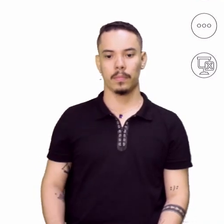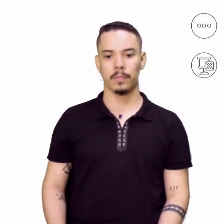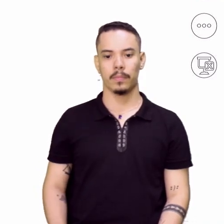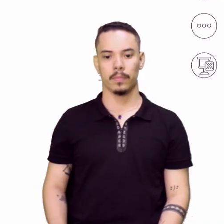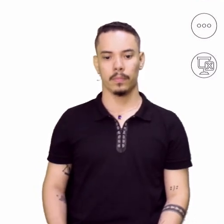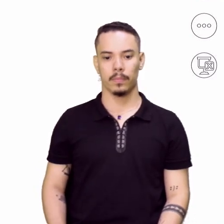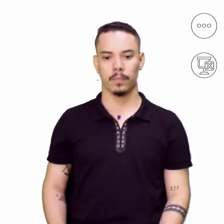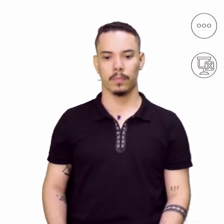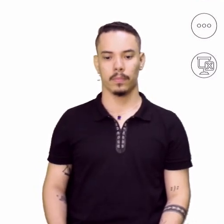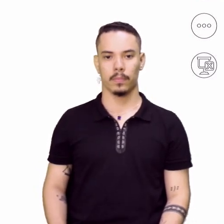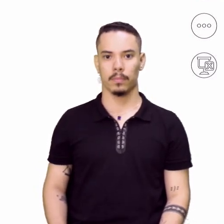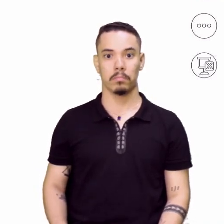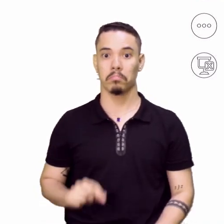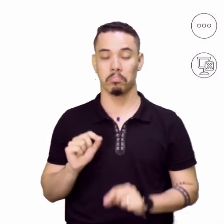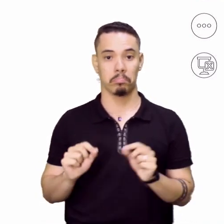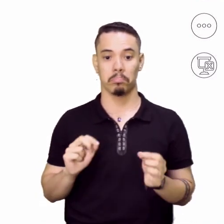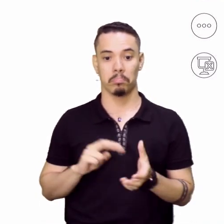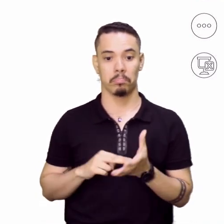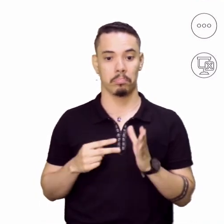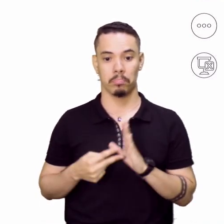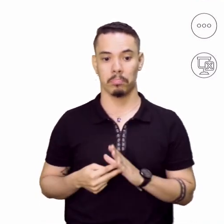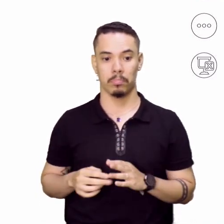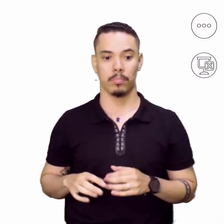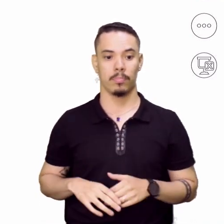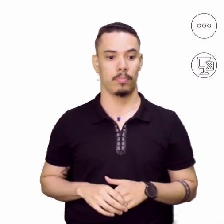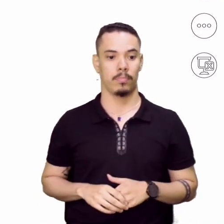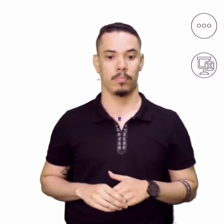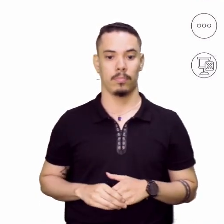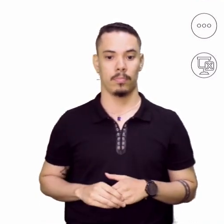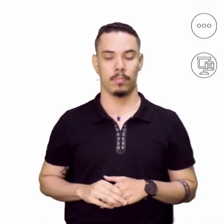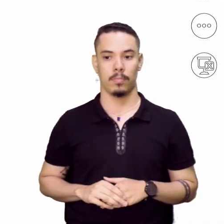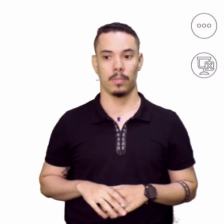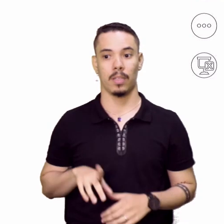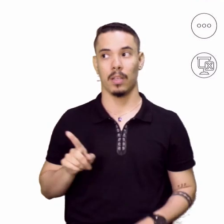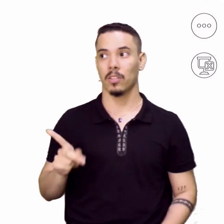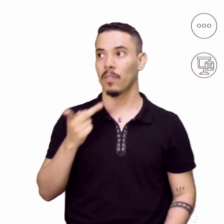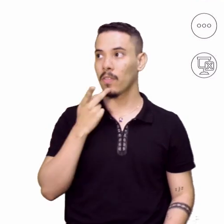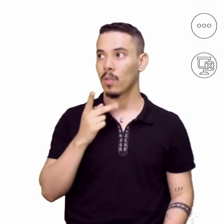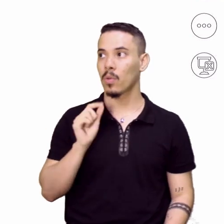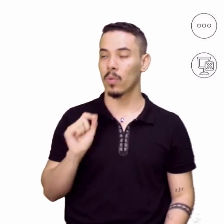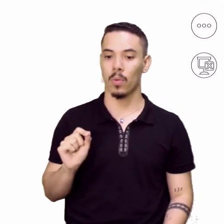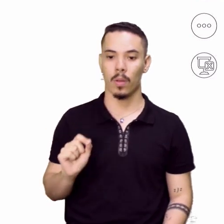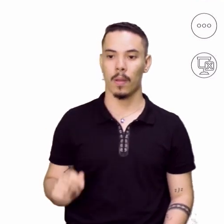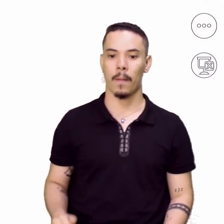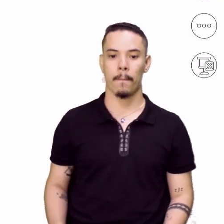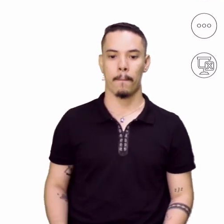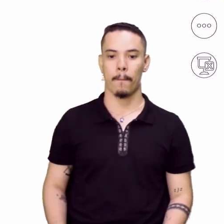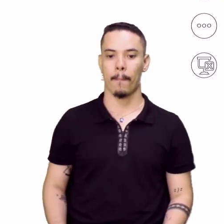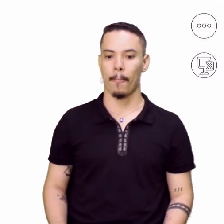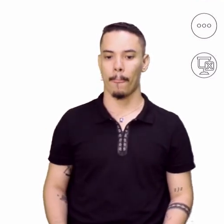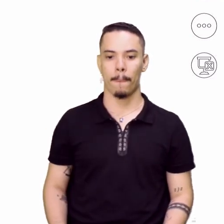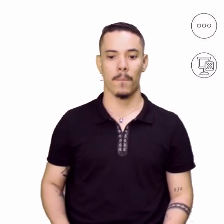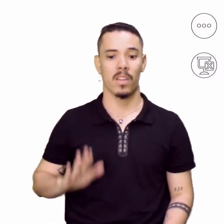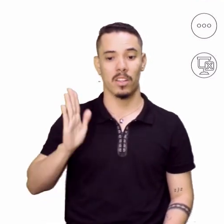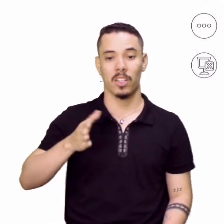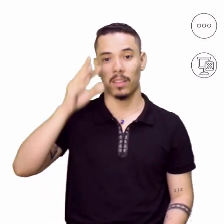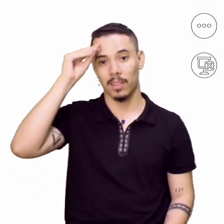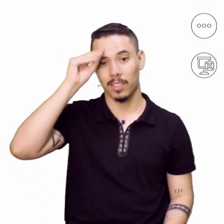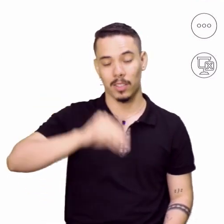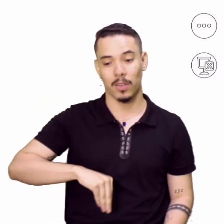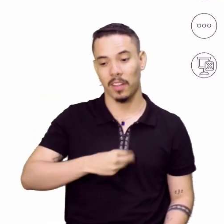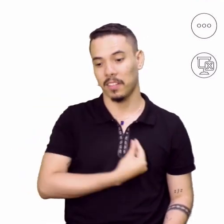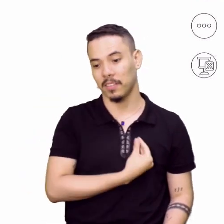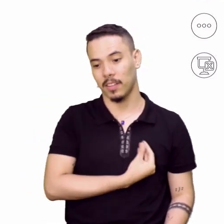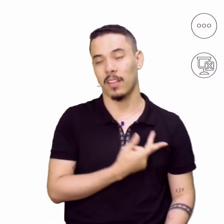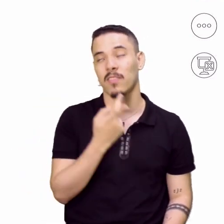and see ou seja ele já Give Up né ele gave Up na verdade ele desistiu da vida tá